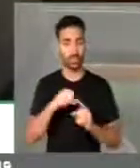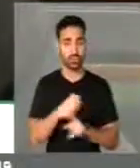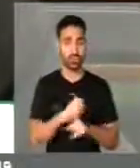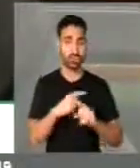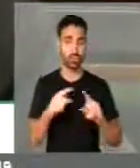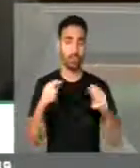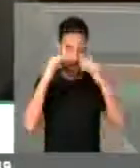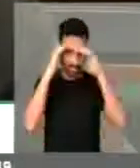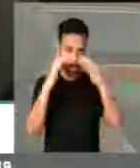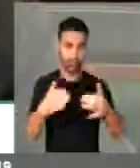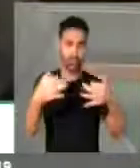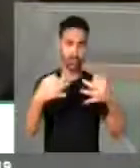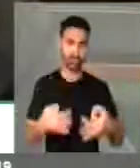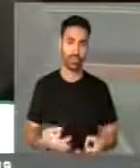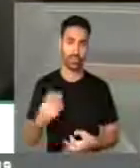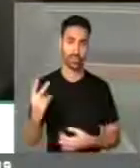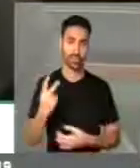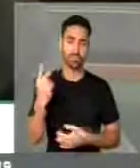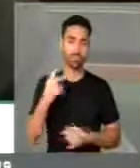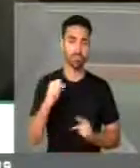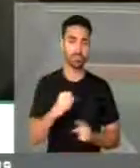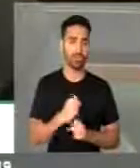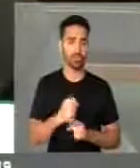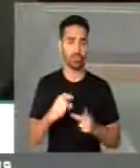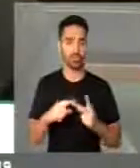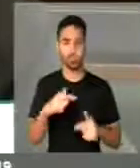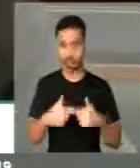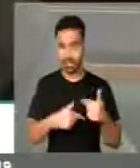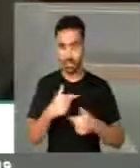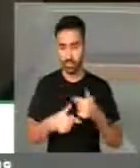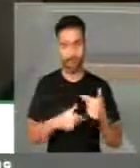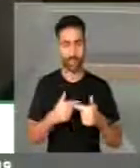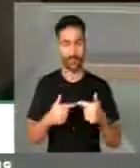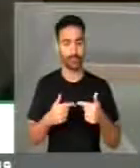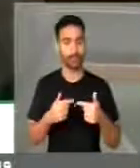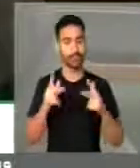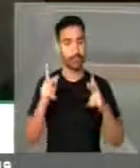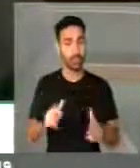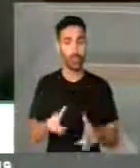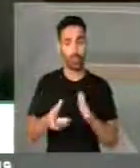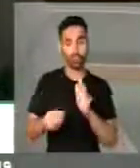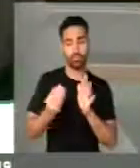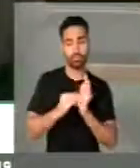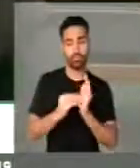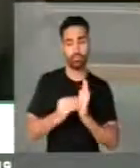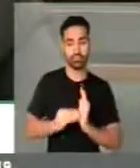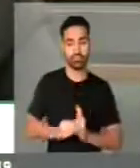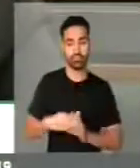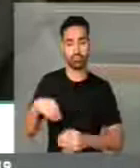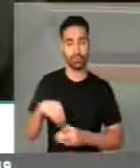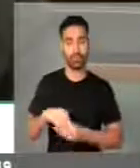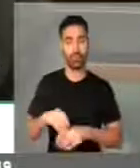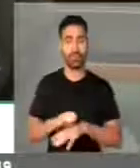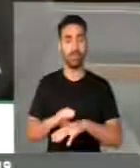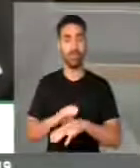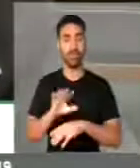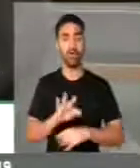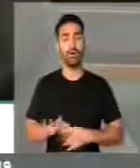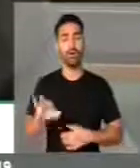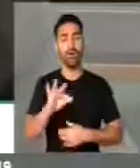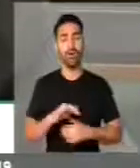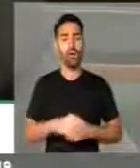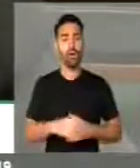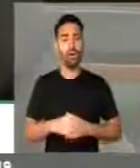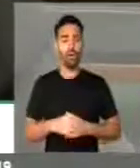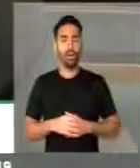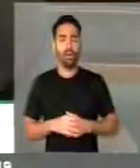à dignidade e aos valores sociais do trabalho, como preconizado em nossa Constituição Federal.